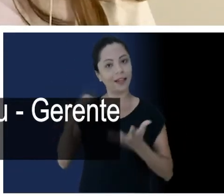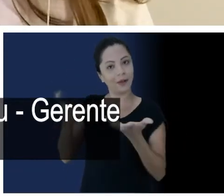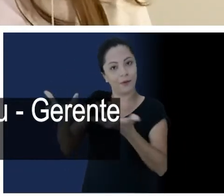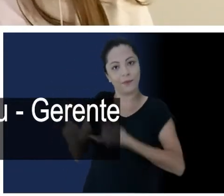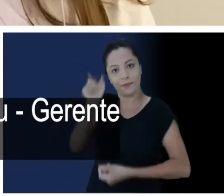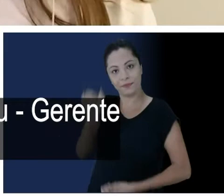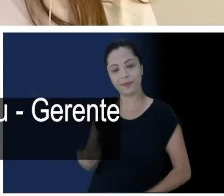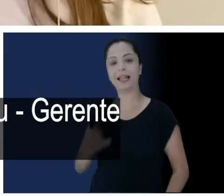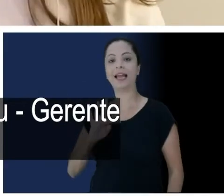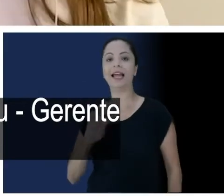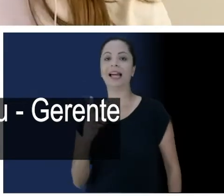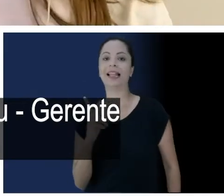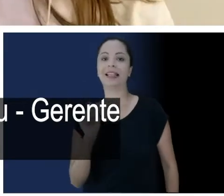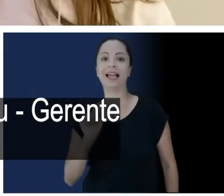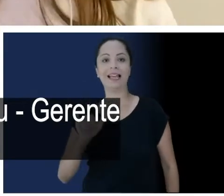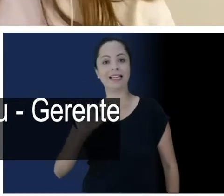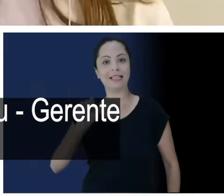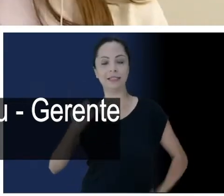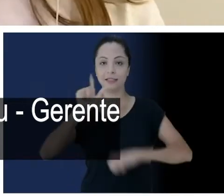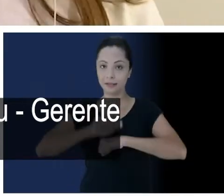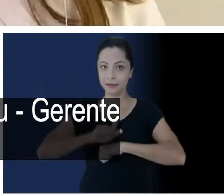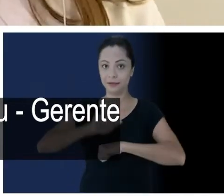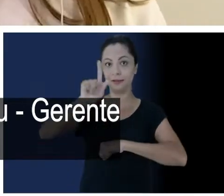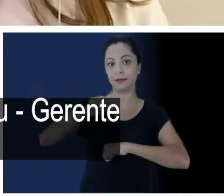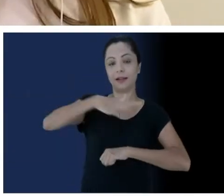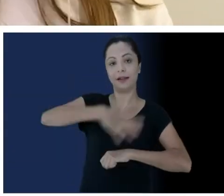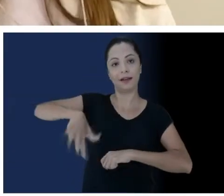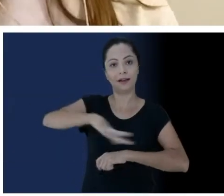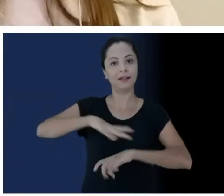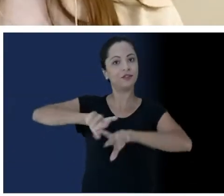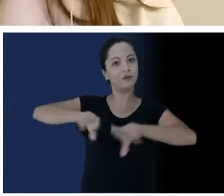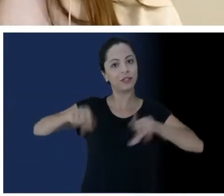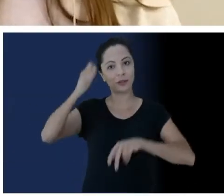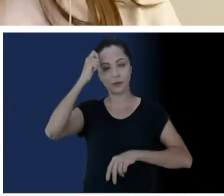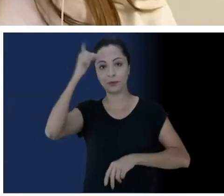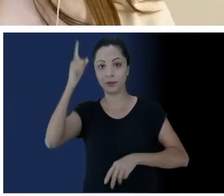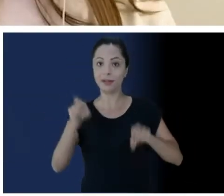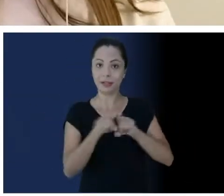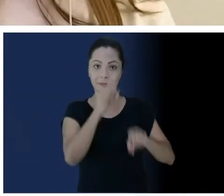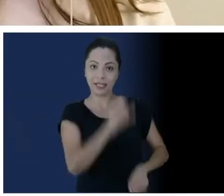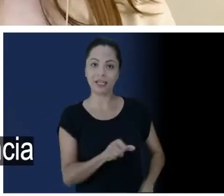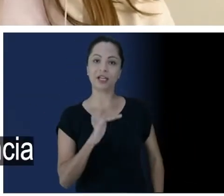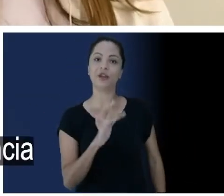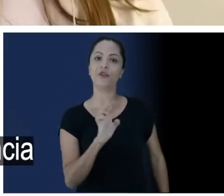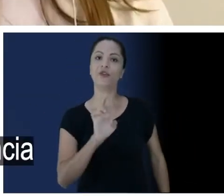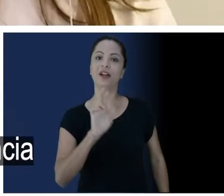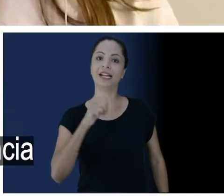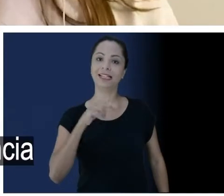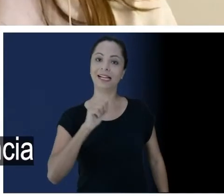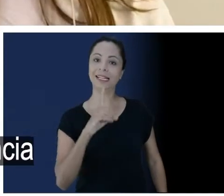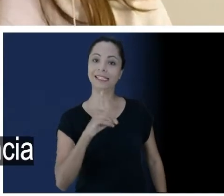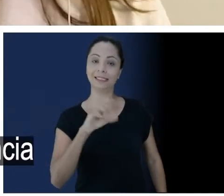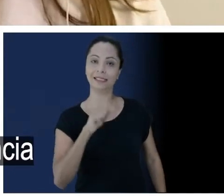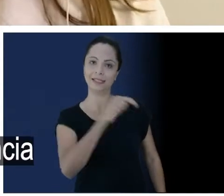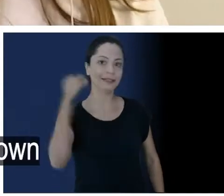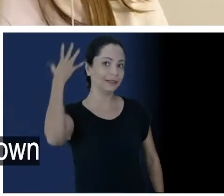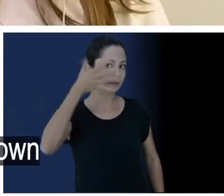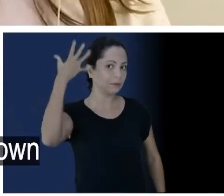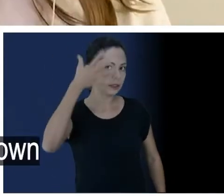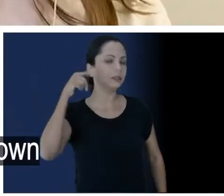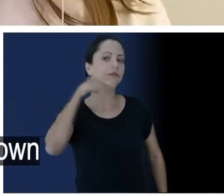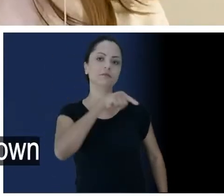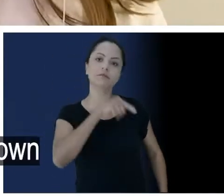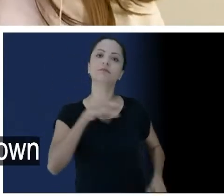Thaís Toyofuku, gerente de diversidade e cultura da JLL, e a Fernanda Norato, palestrante, ativista da causa da pessoa com deficiência